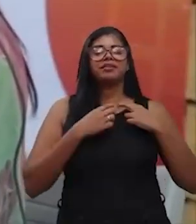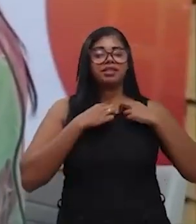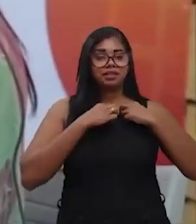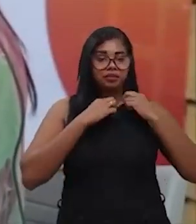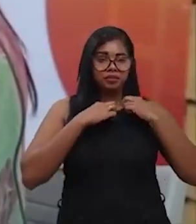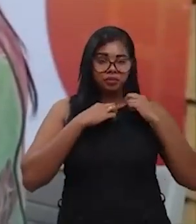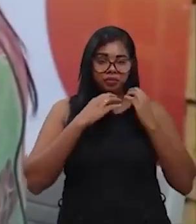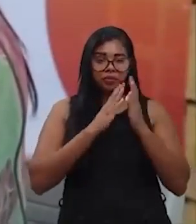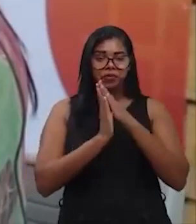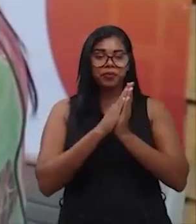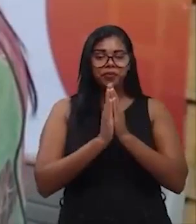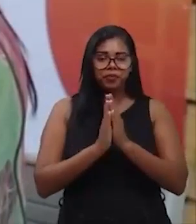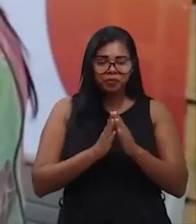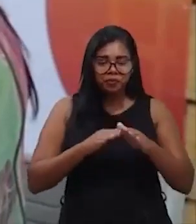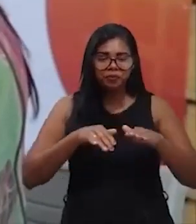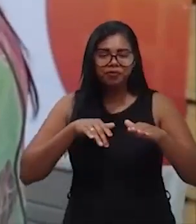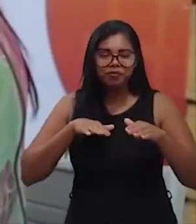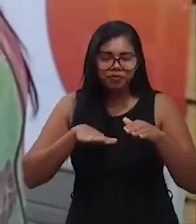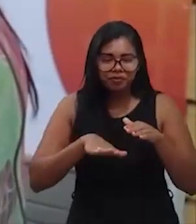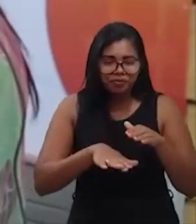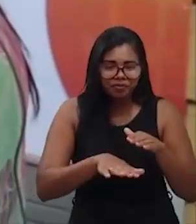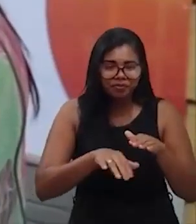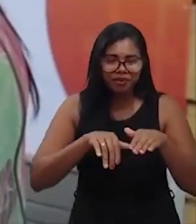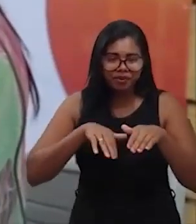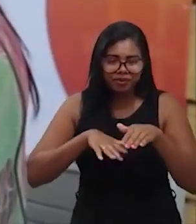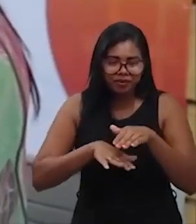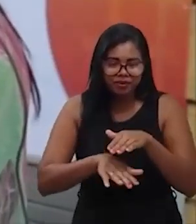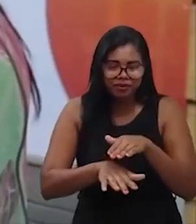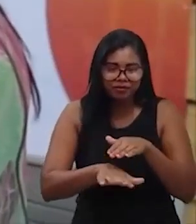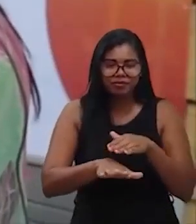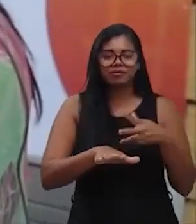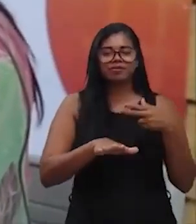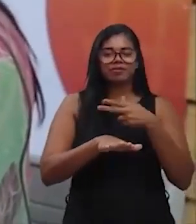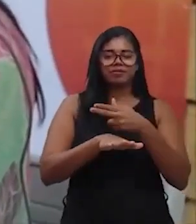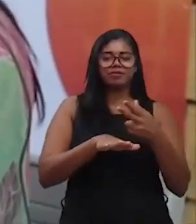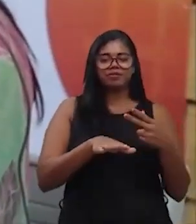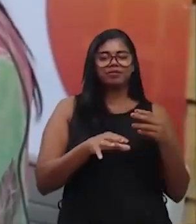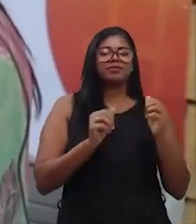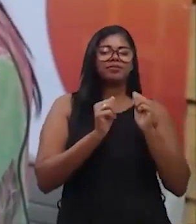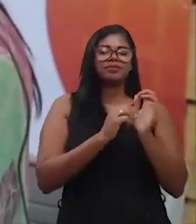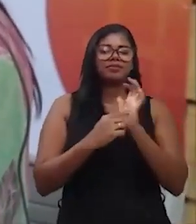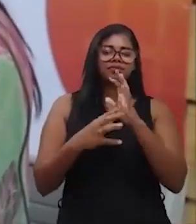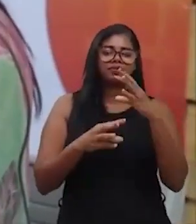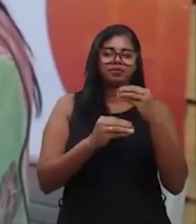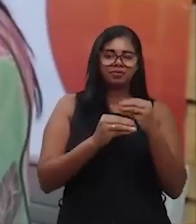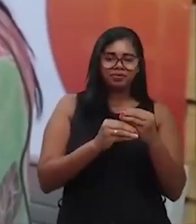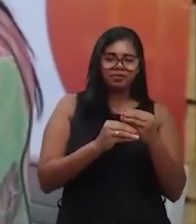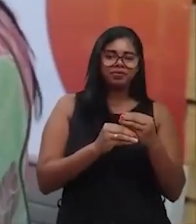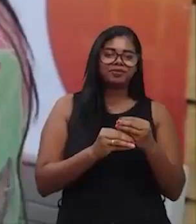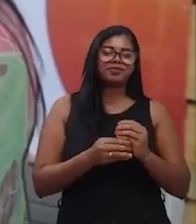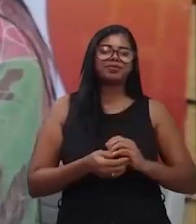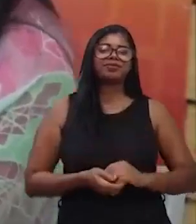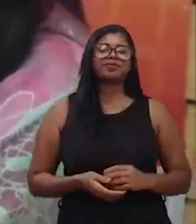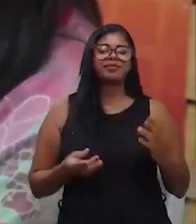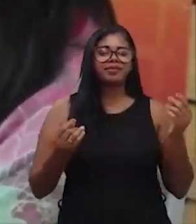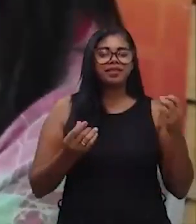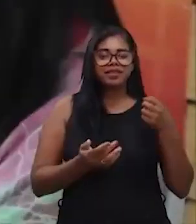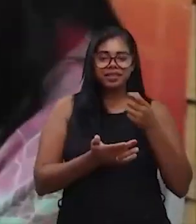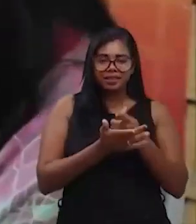própria overlock se tornou esse ambiente da casa, né? Então, era a Barbie junto com um pequeno Buda que minha tia